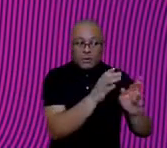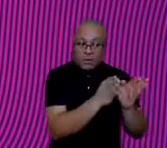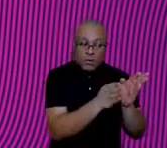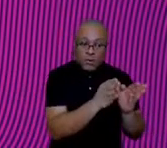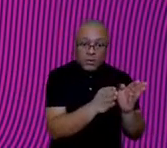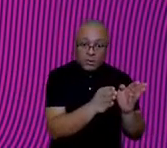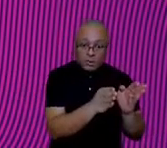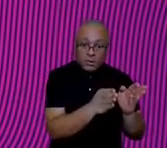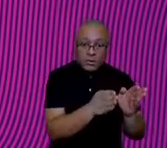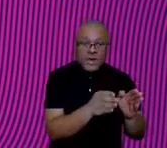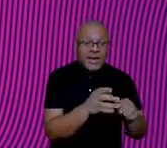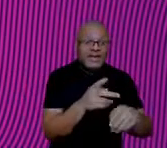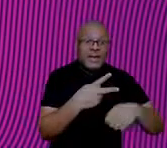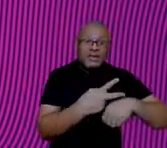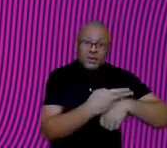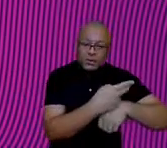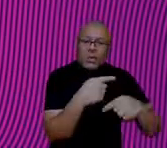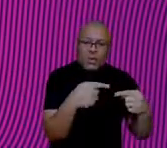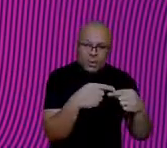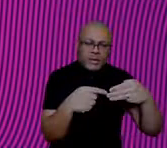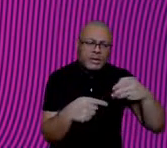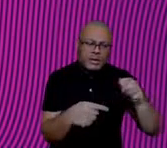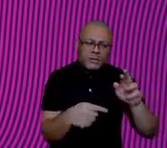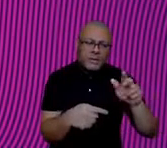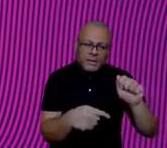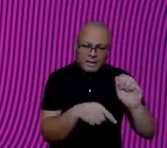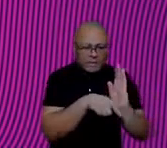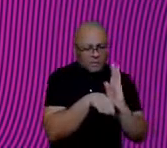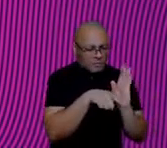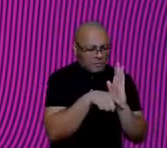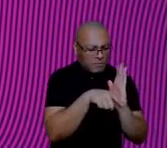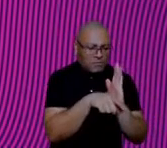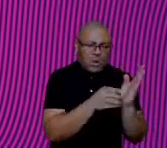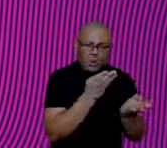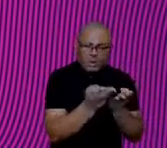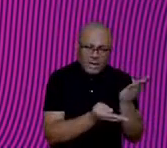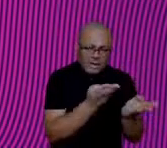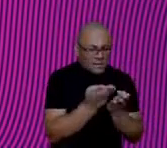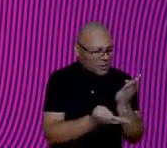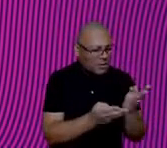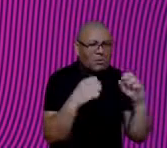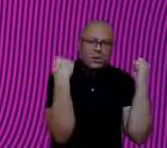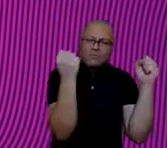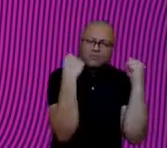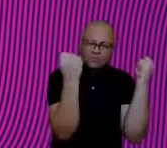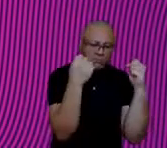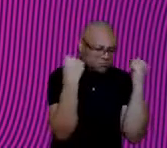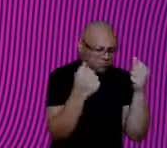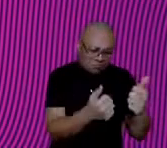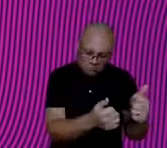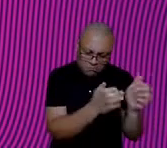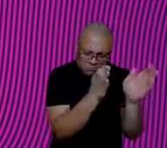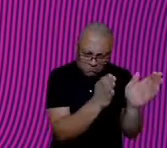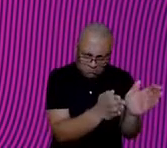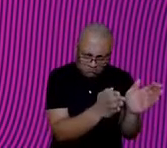da Mariana, um bom diagnóstico, um tratamento clínico e atividade física, reabilitação, tá? São três tratamentos